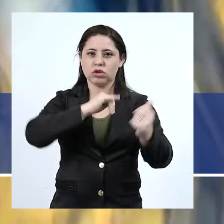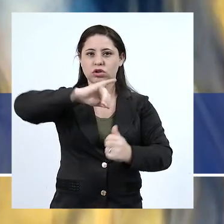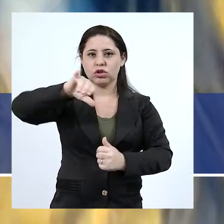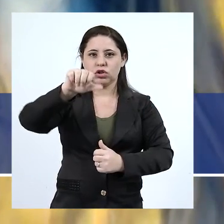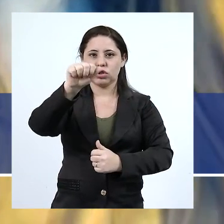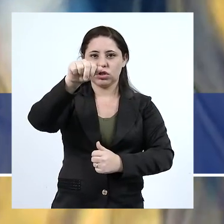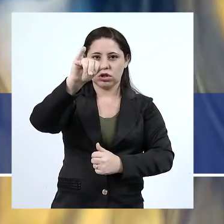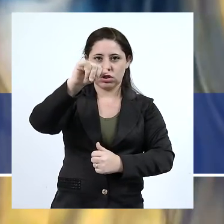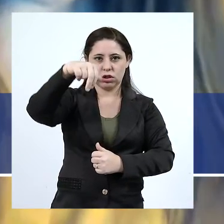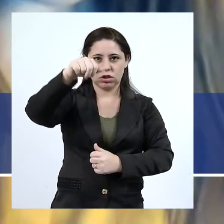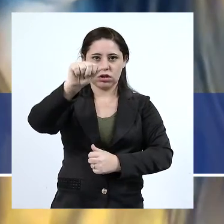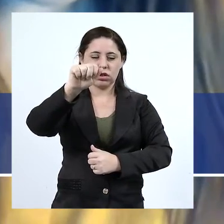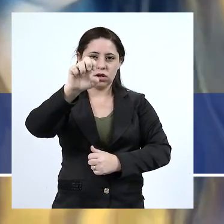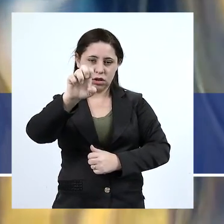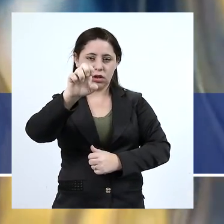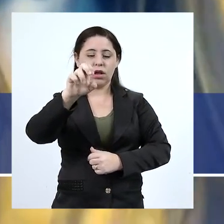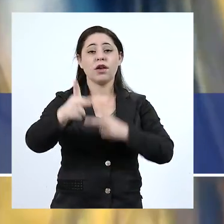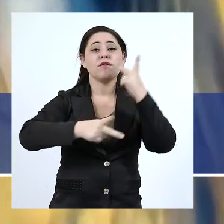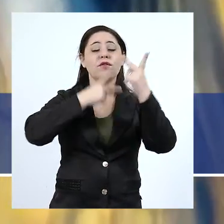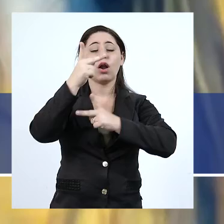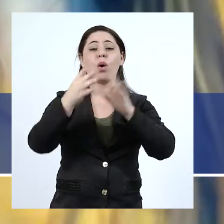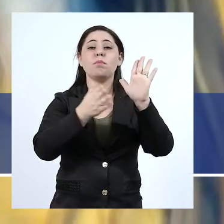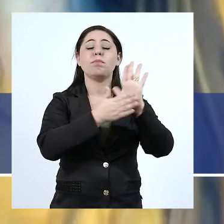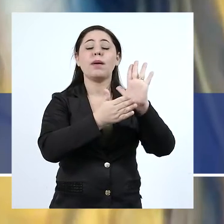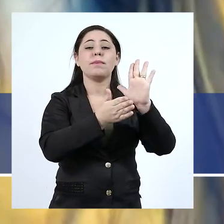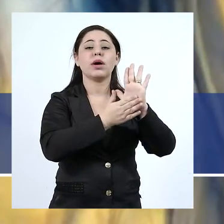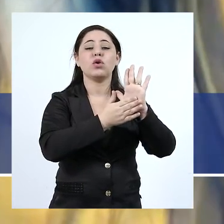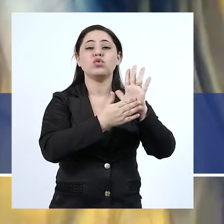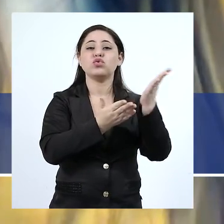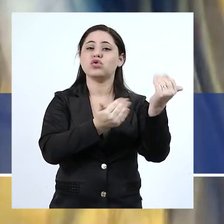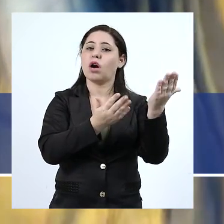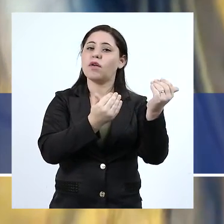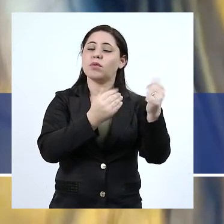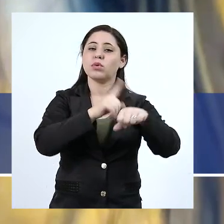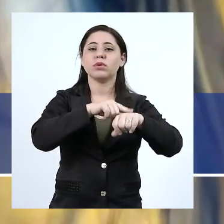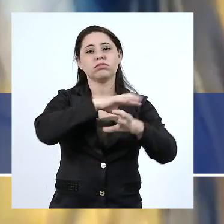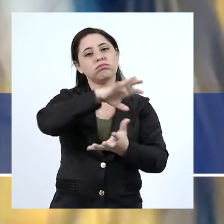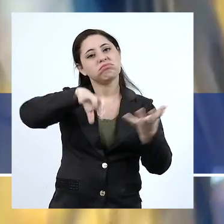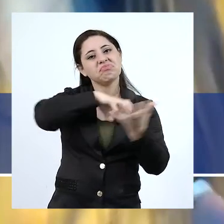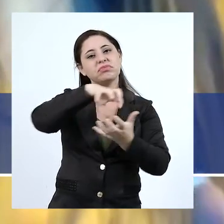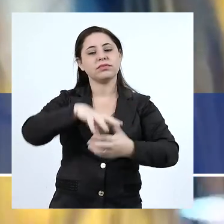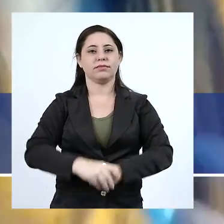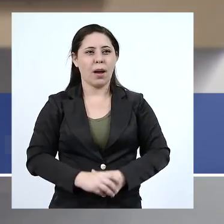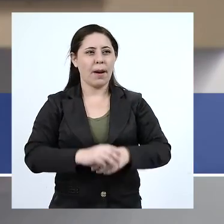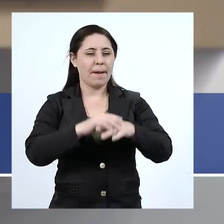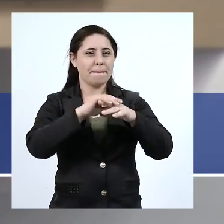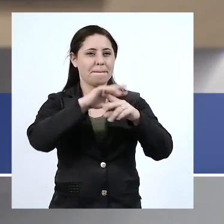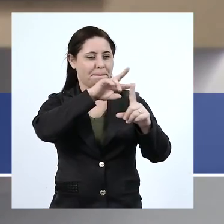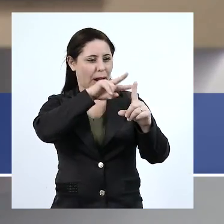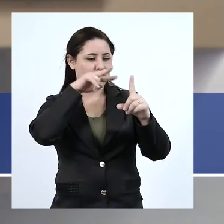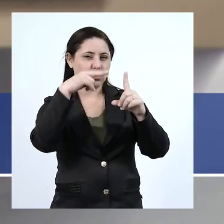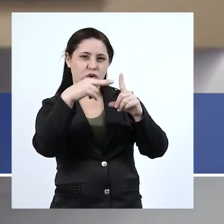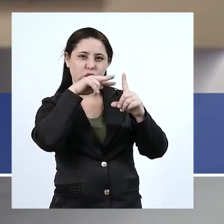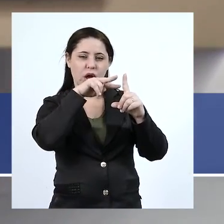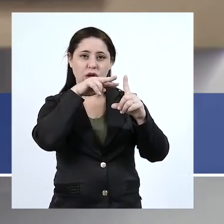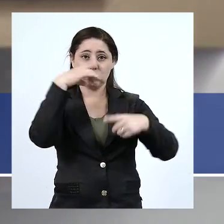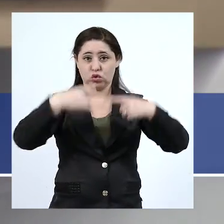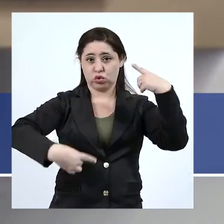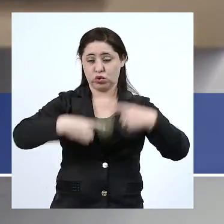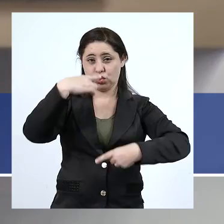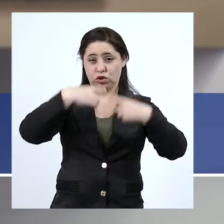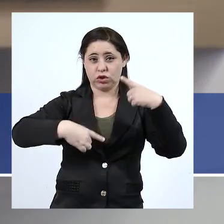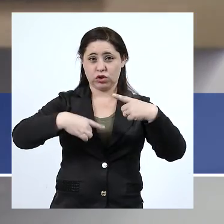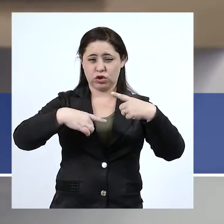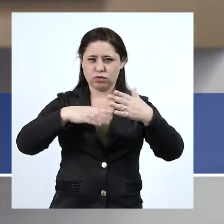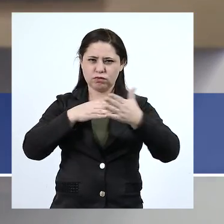de Juventude, Jaiane Nicareta, que falou sobre o papel do jovem durante a epidemia. O Perspectiva vai debater